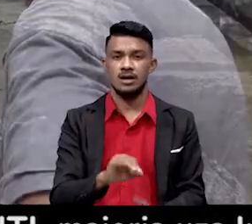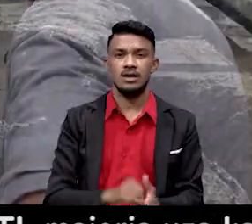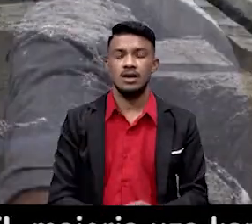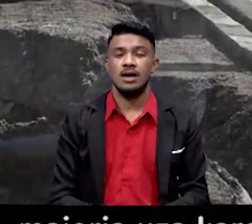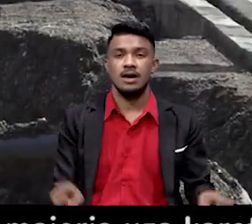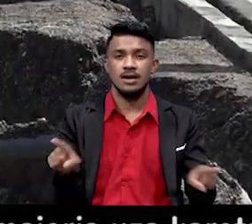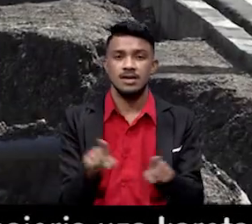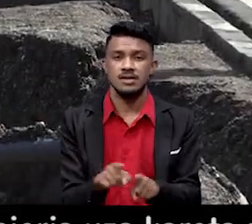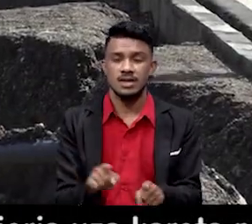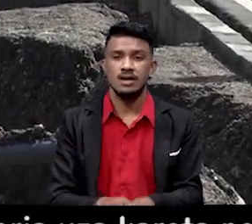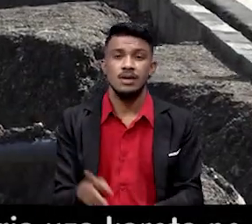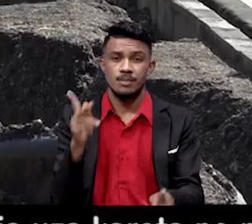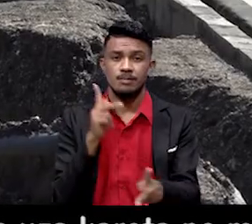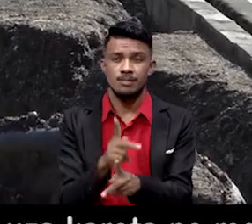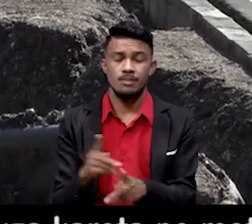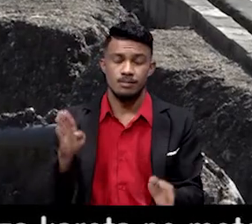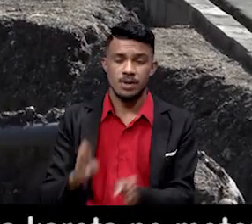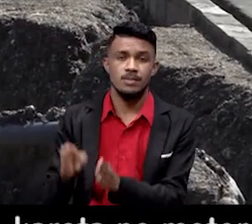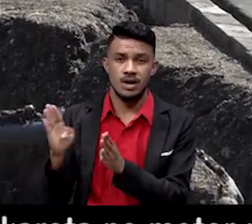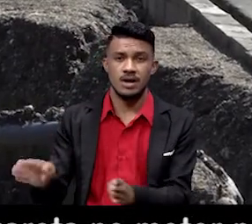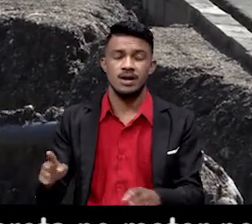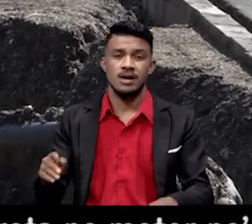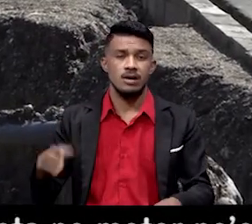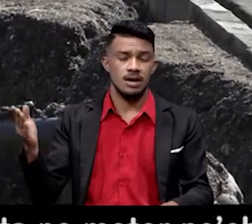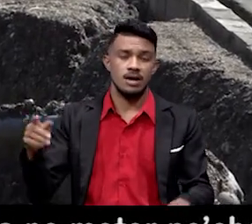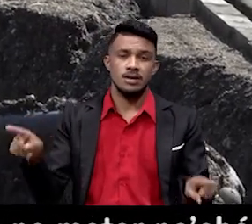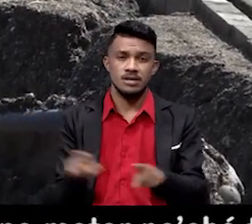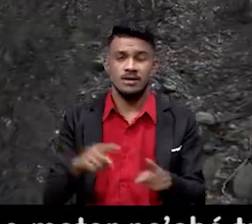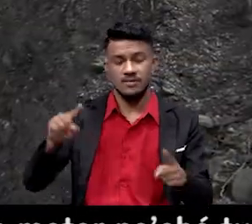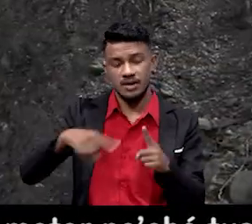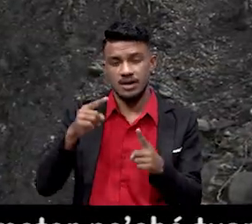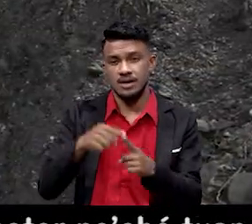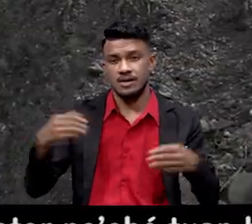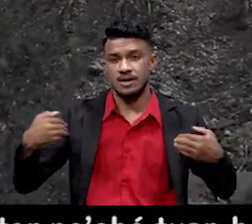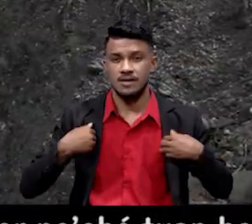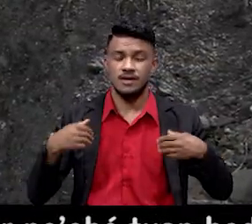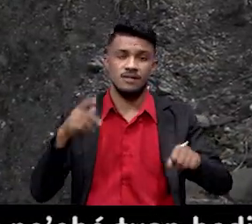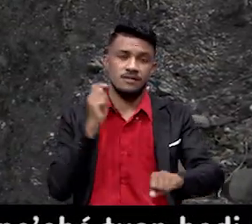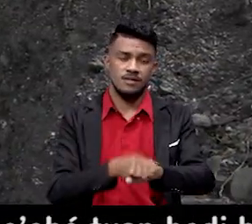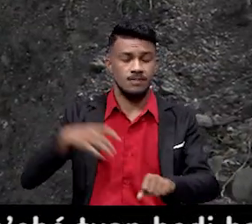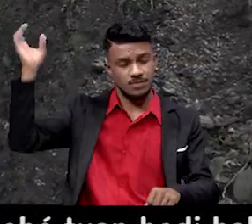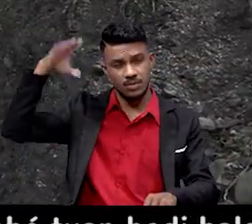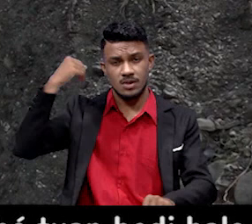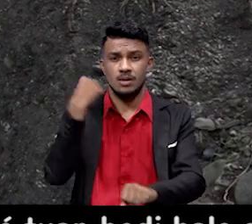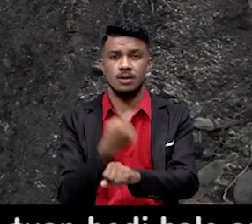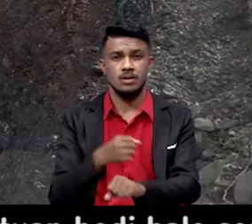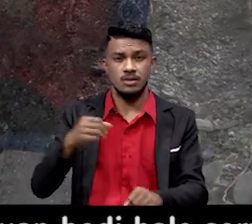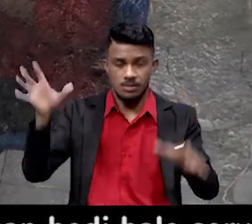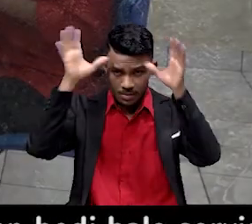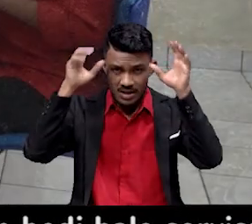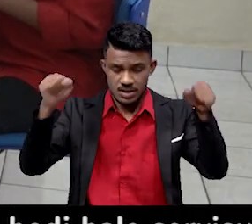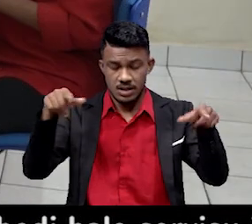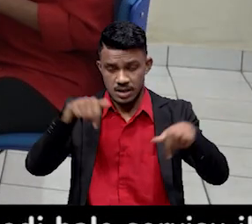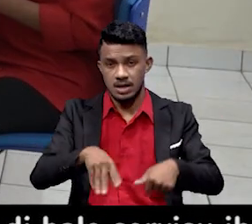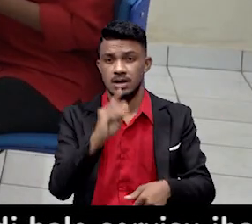dar antisipasaun sedu molok udang bot besai nebe hamos su inundasaun. Presidente, drainase em Dili